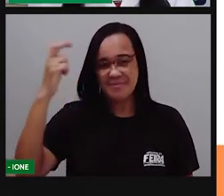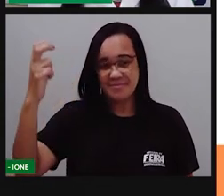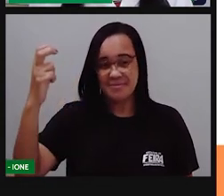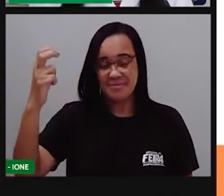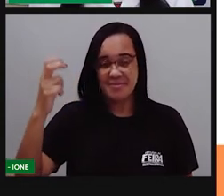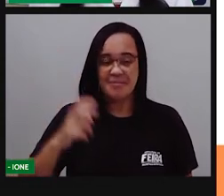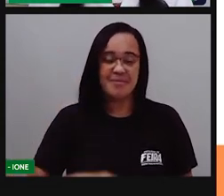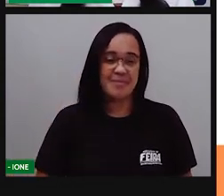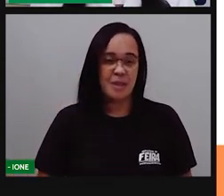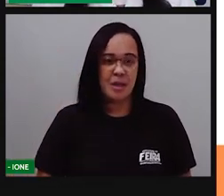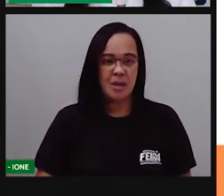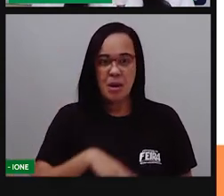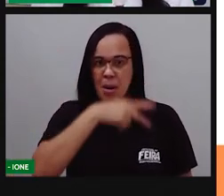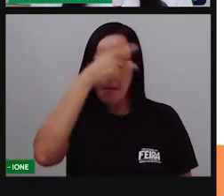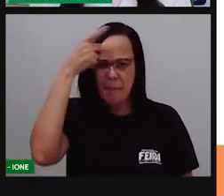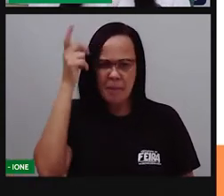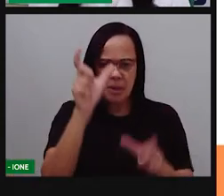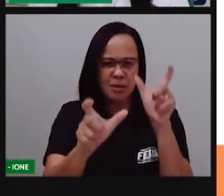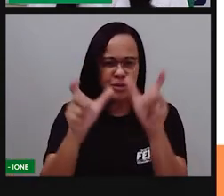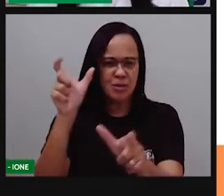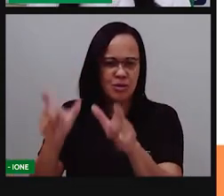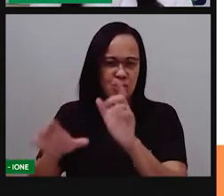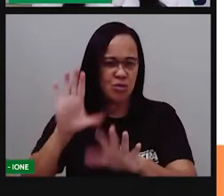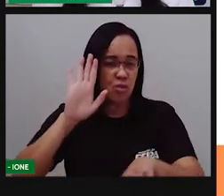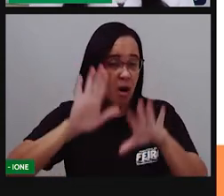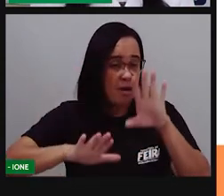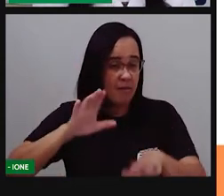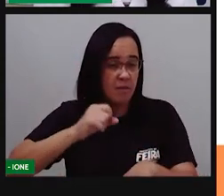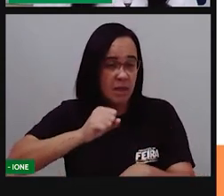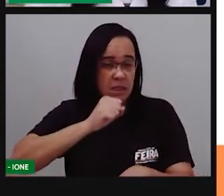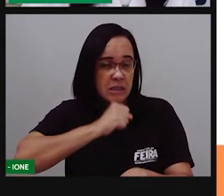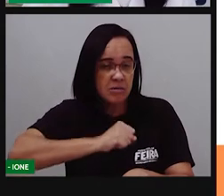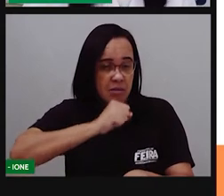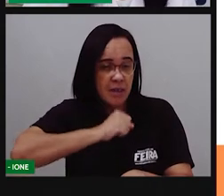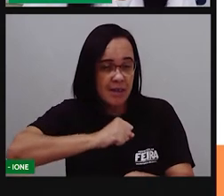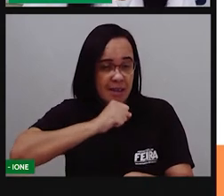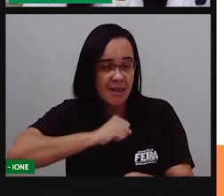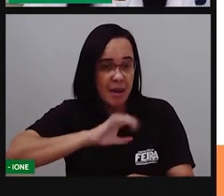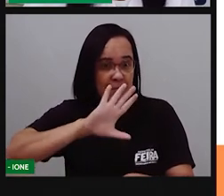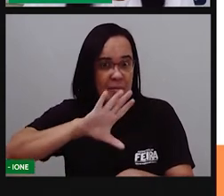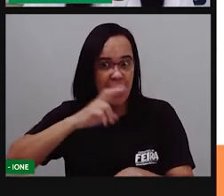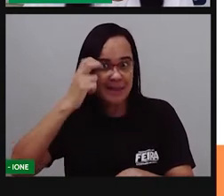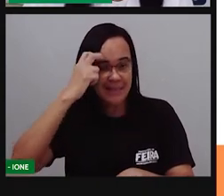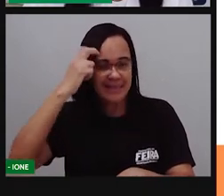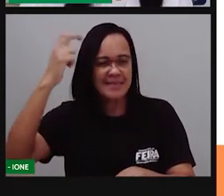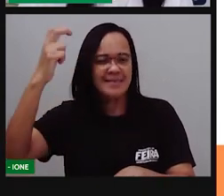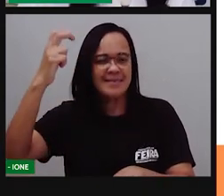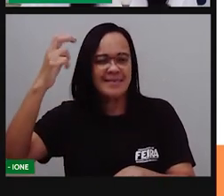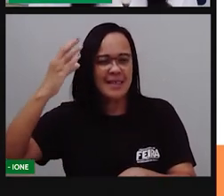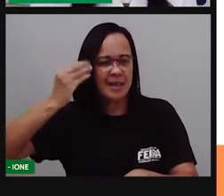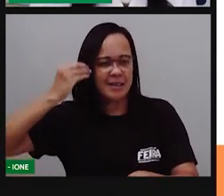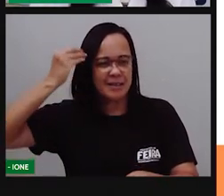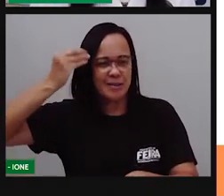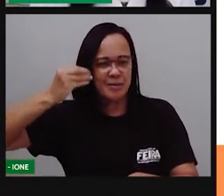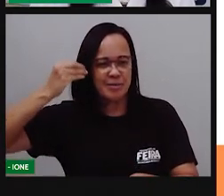são pessoas são associadas pessoas bem velho tão teamid tário